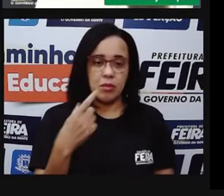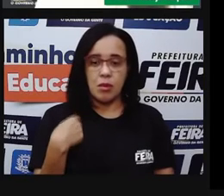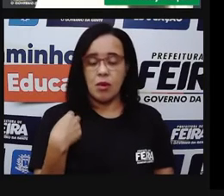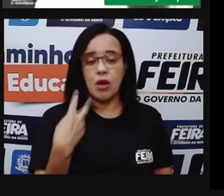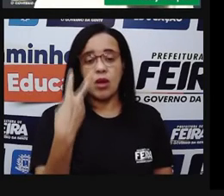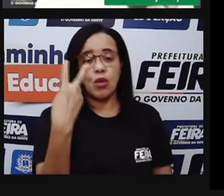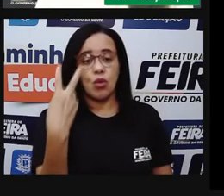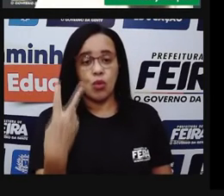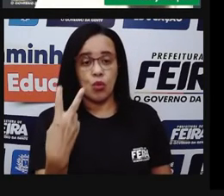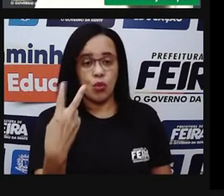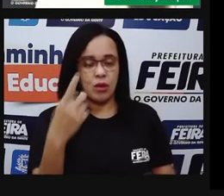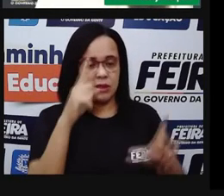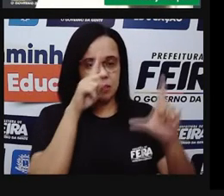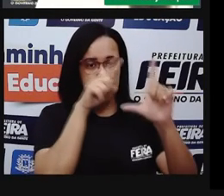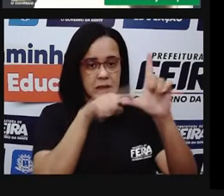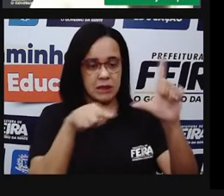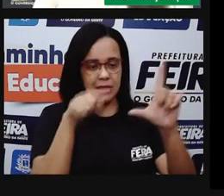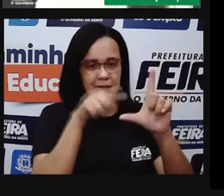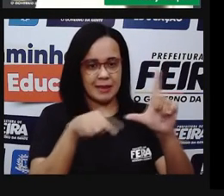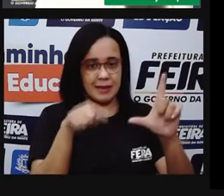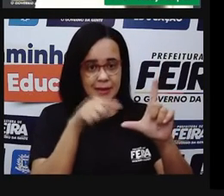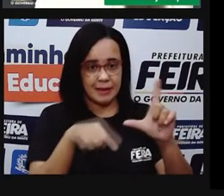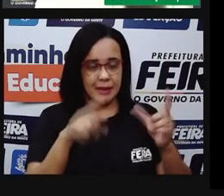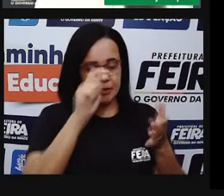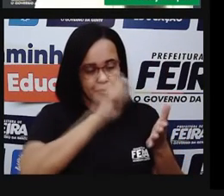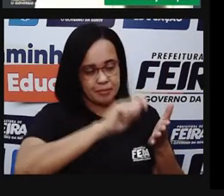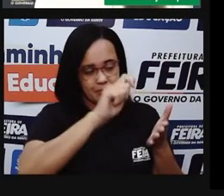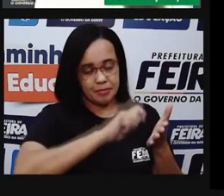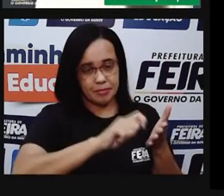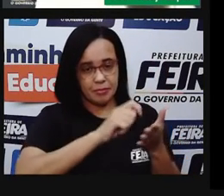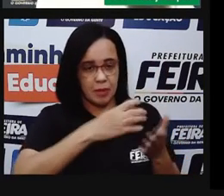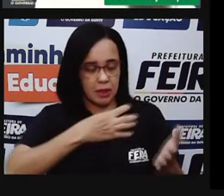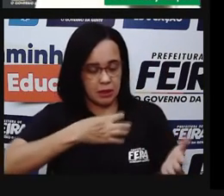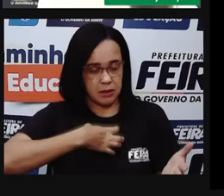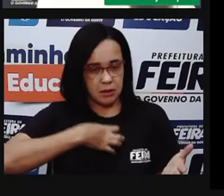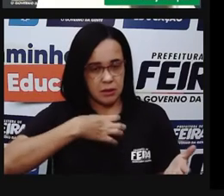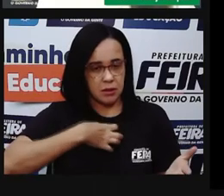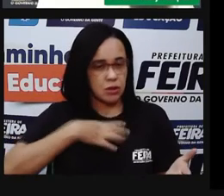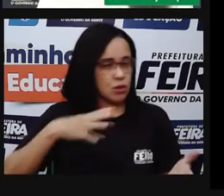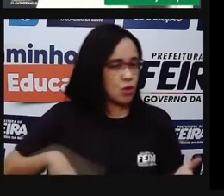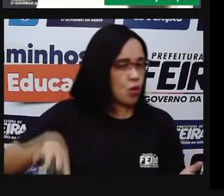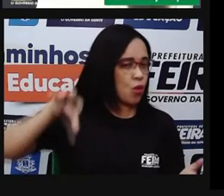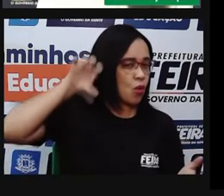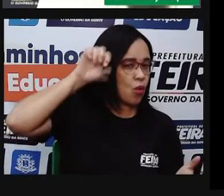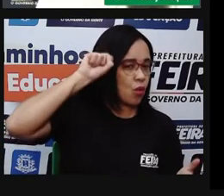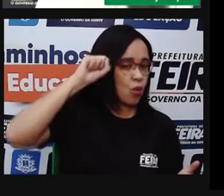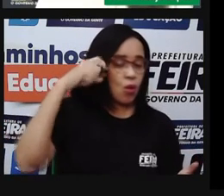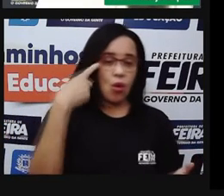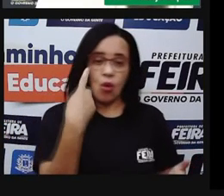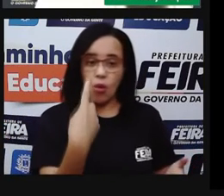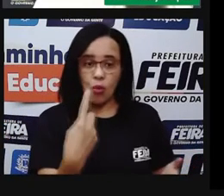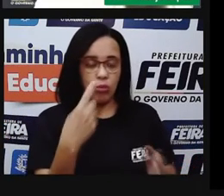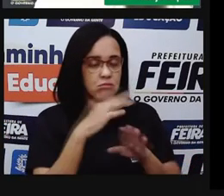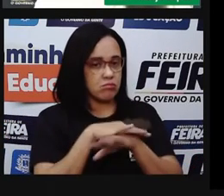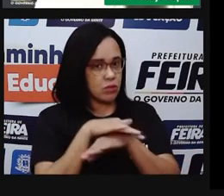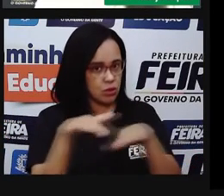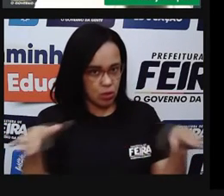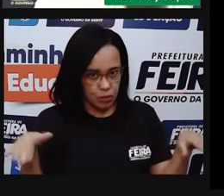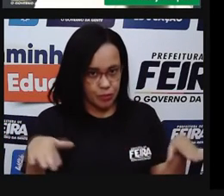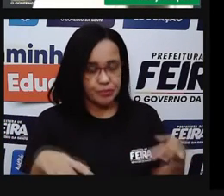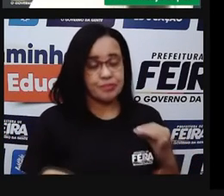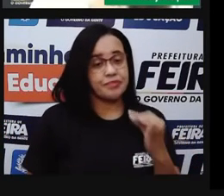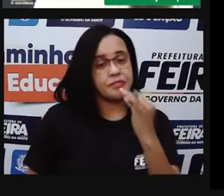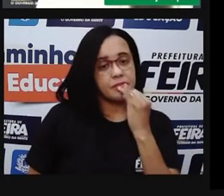ou seja, são duas letras escritas com um som só. Por exemplo, sucesso. Quando eu falo só, que tem dois